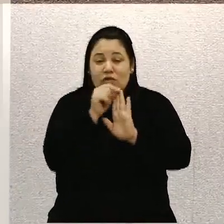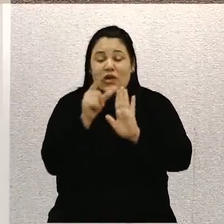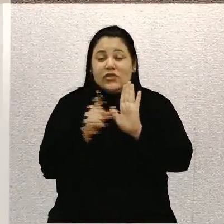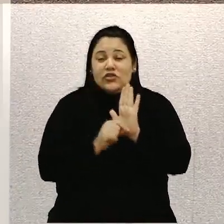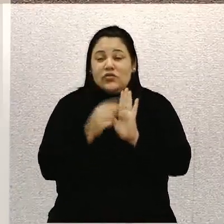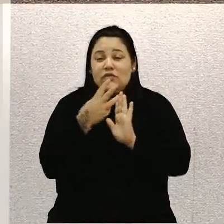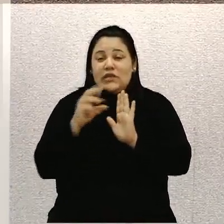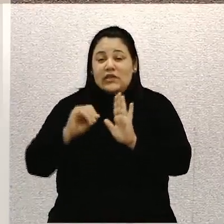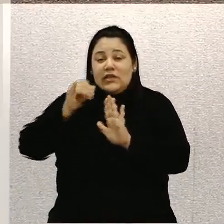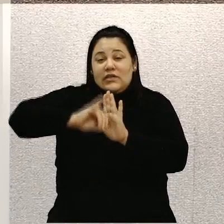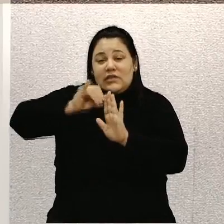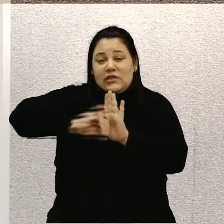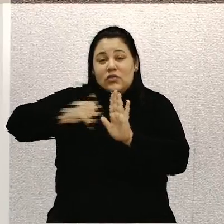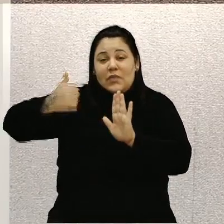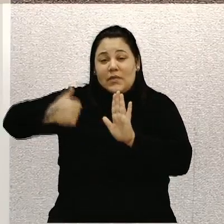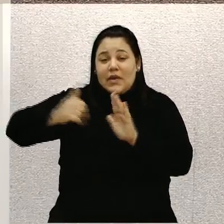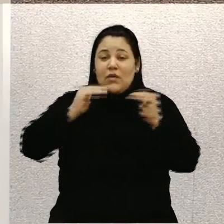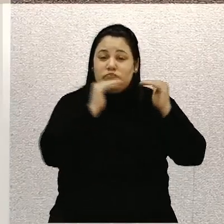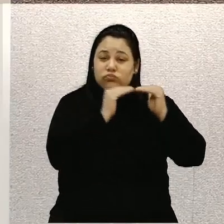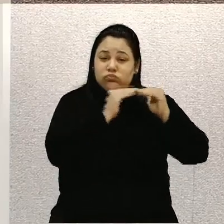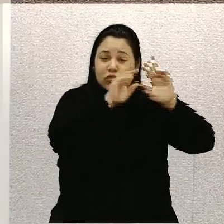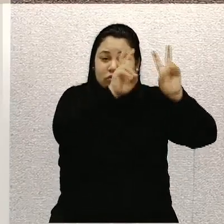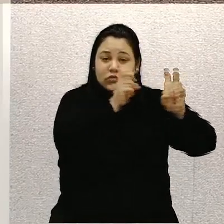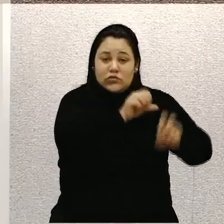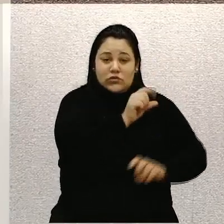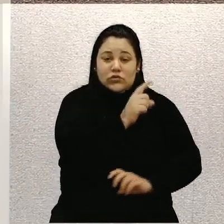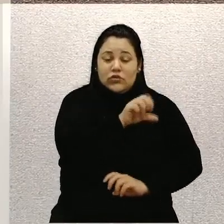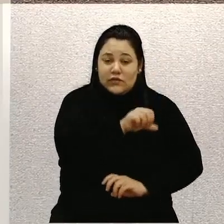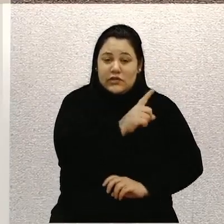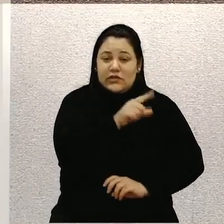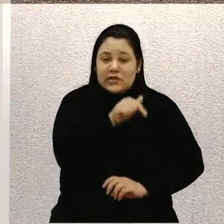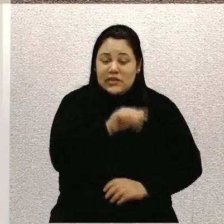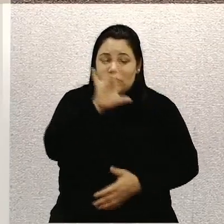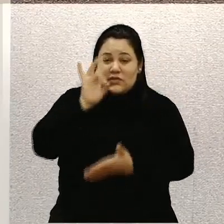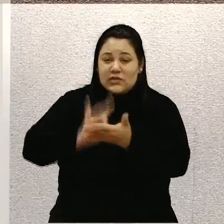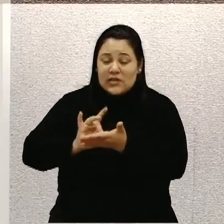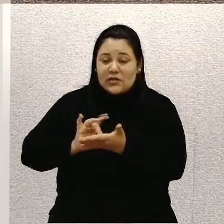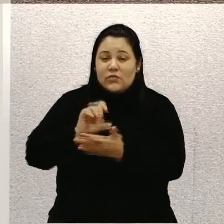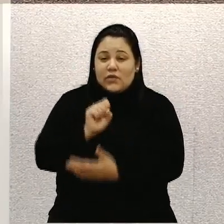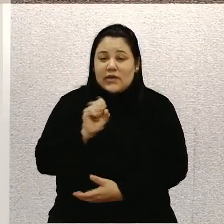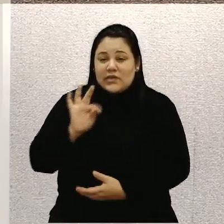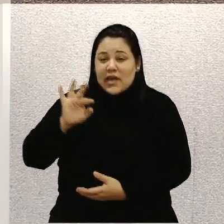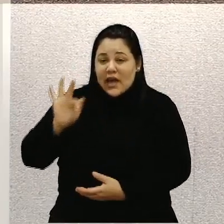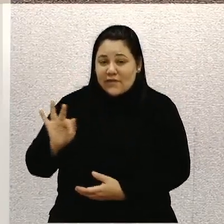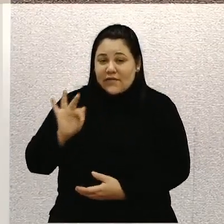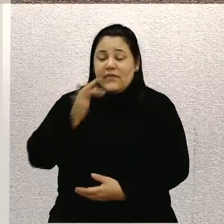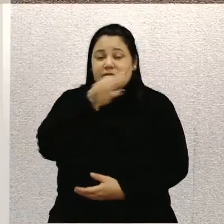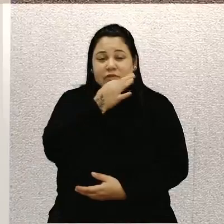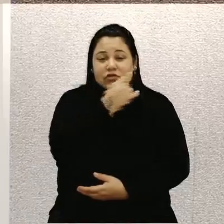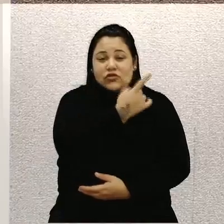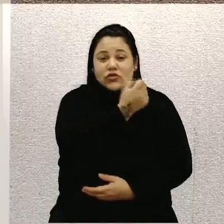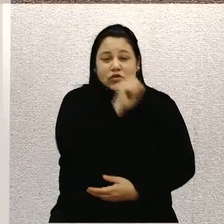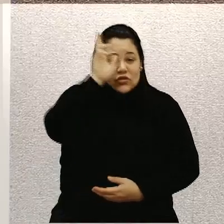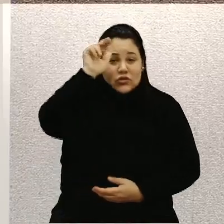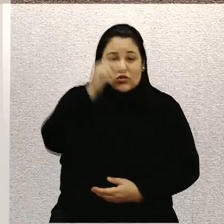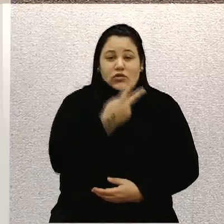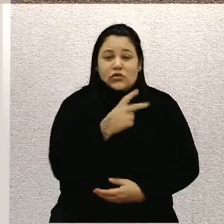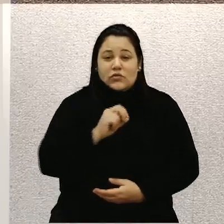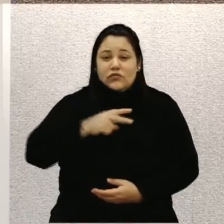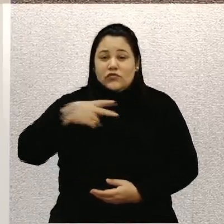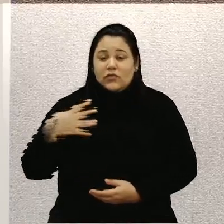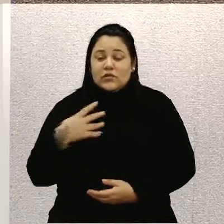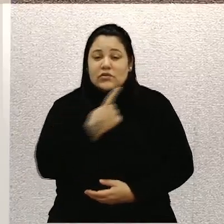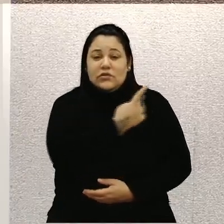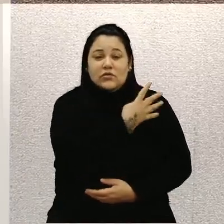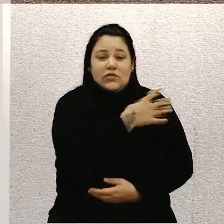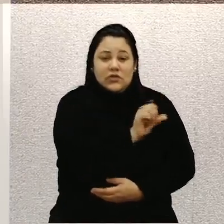1º, e estar de acordo com o tema 917 fixado pelo Supremo Tribunal Federal. Caxias do Sul, 18 de abril de 2024,